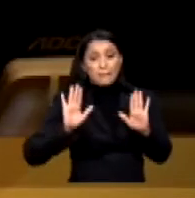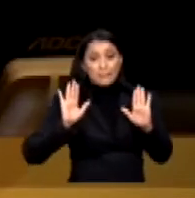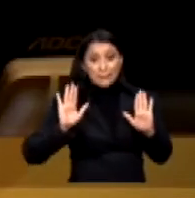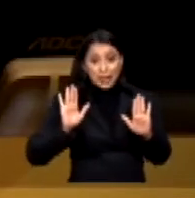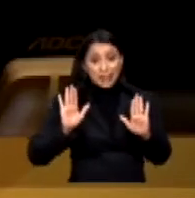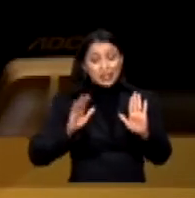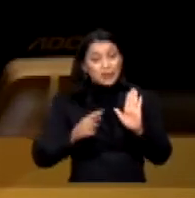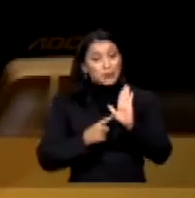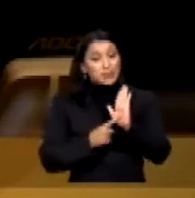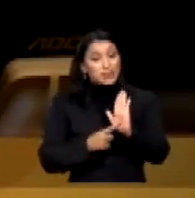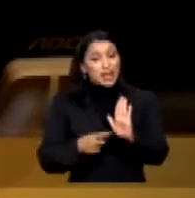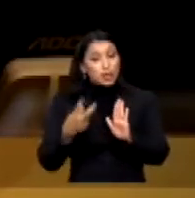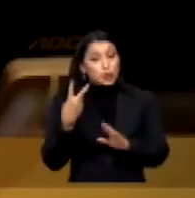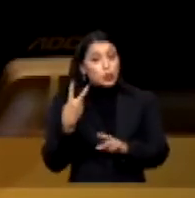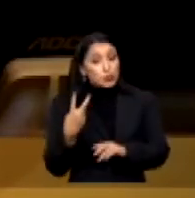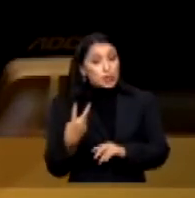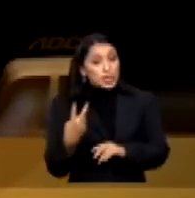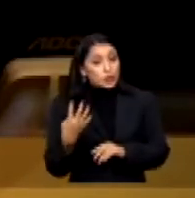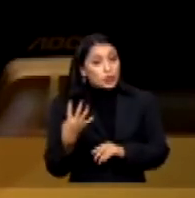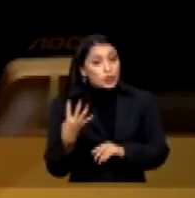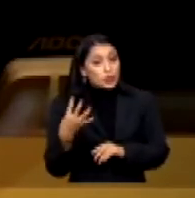eu gostaria de frisar,